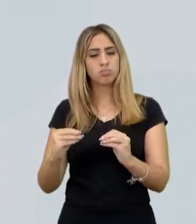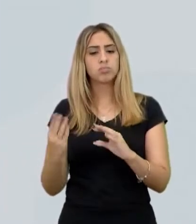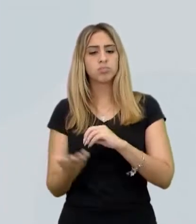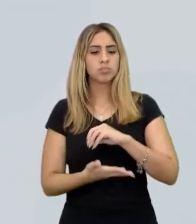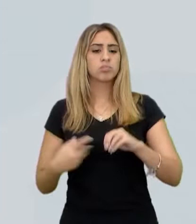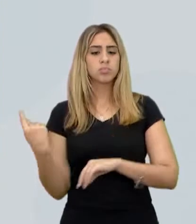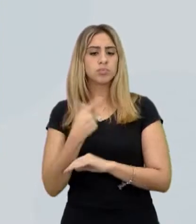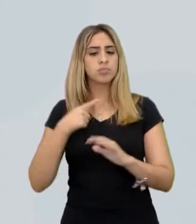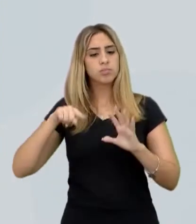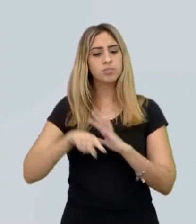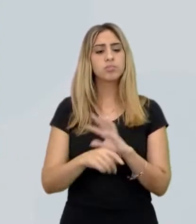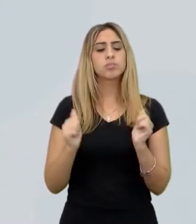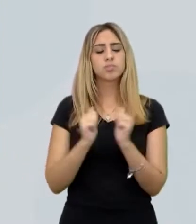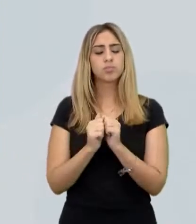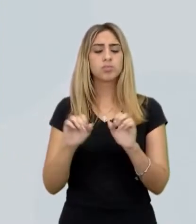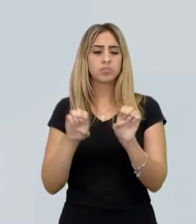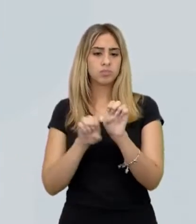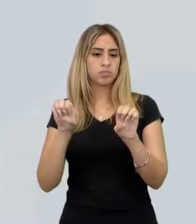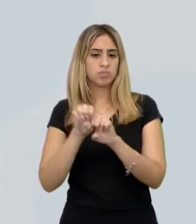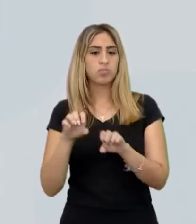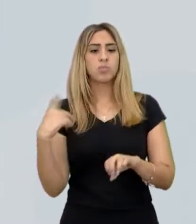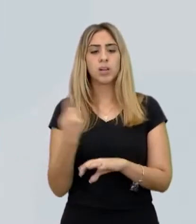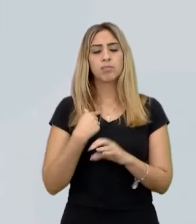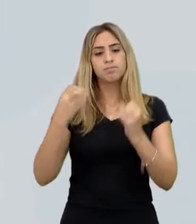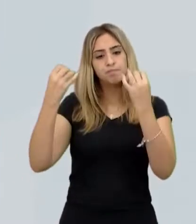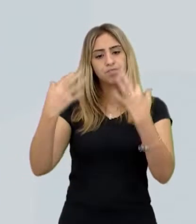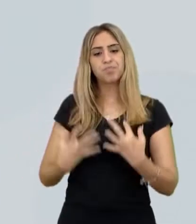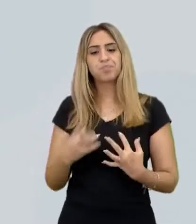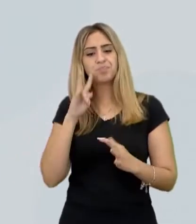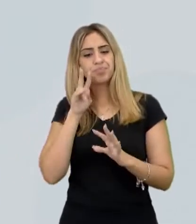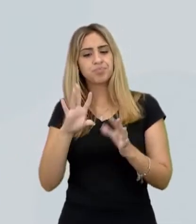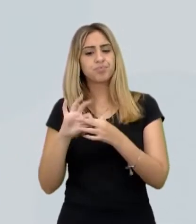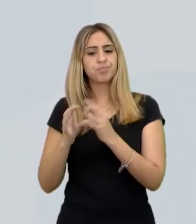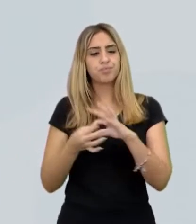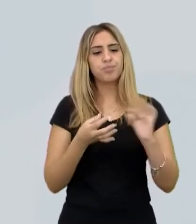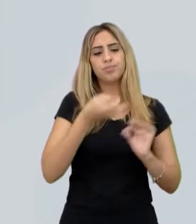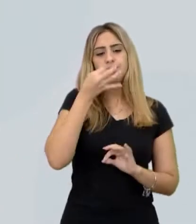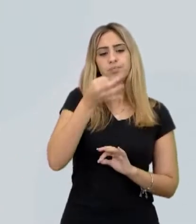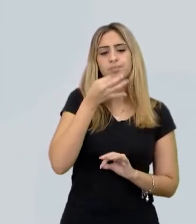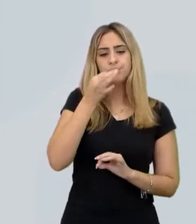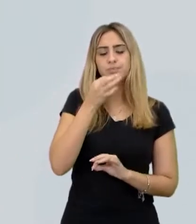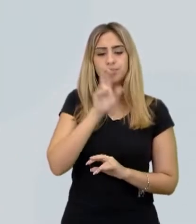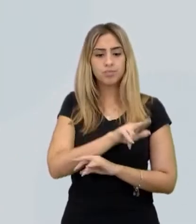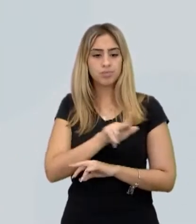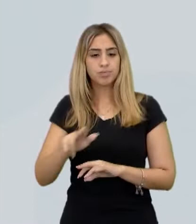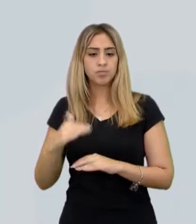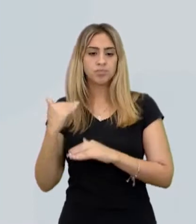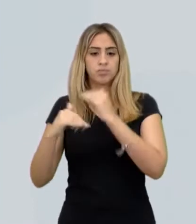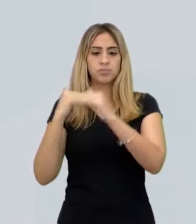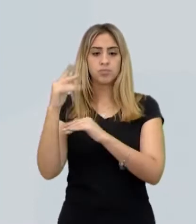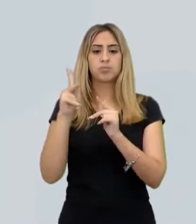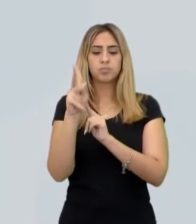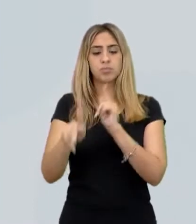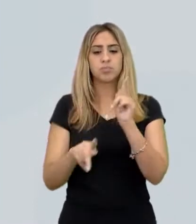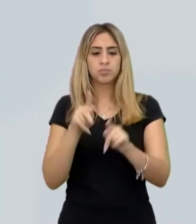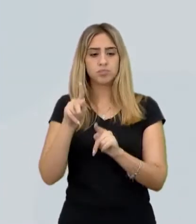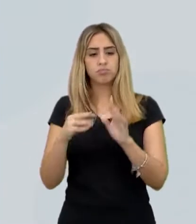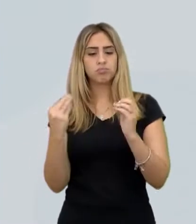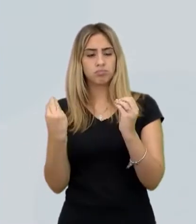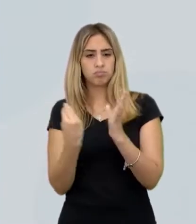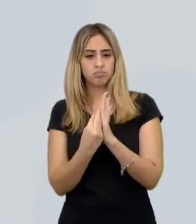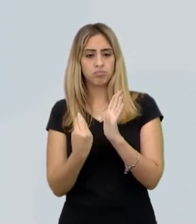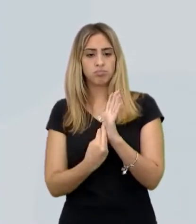vamos aprofundar com os eixos. Então, identificar, contextualizar e criticar tipologias evolutivas. E